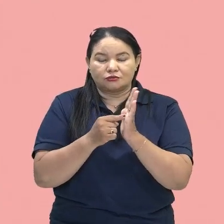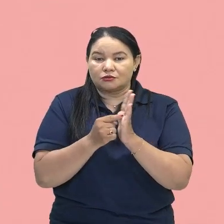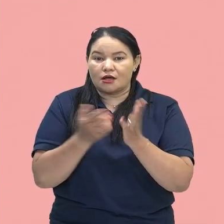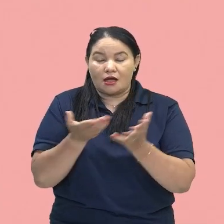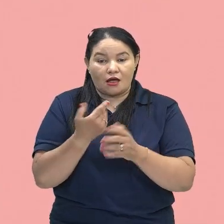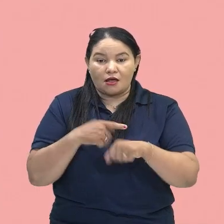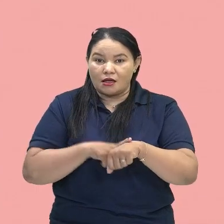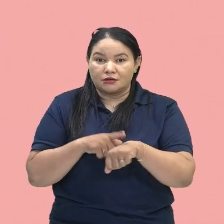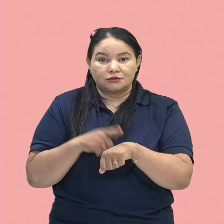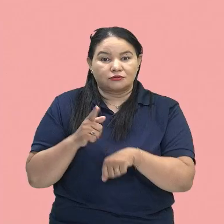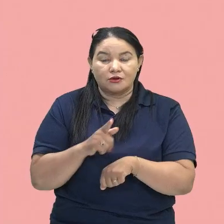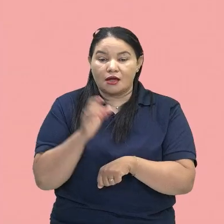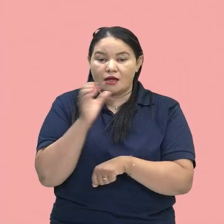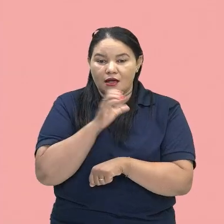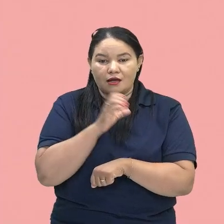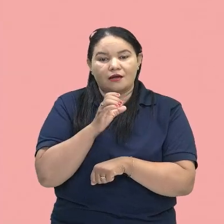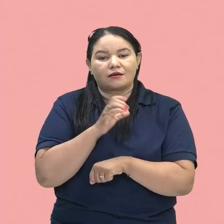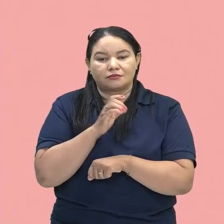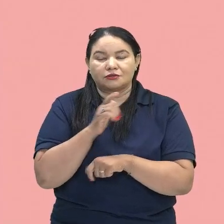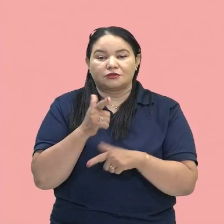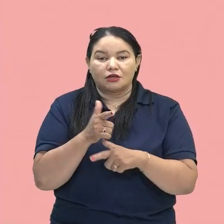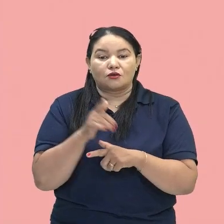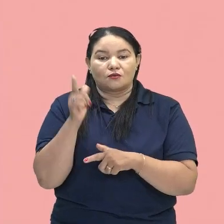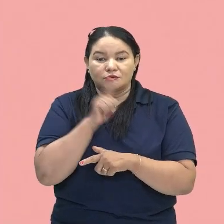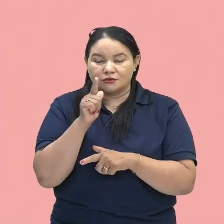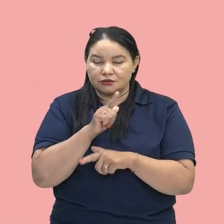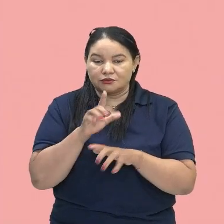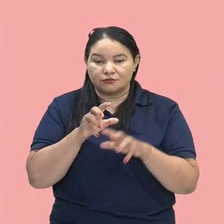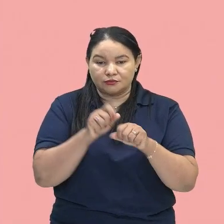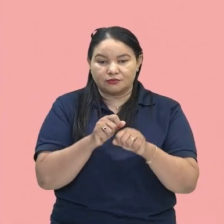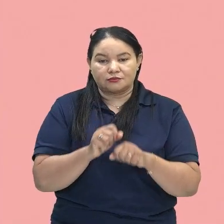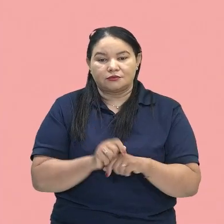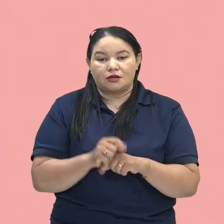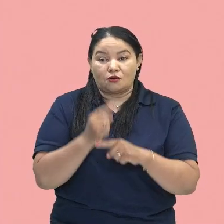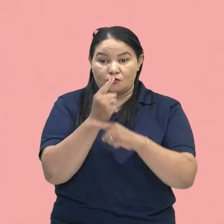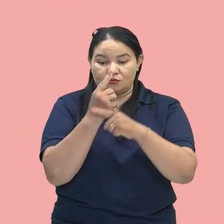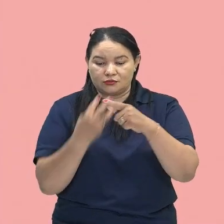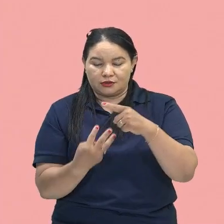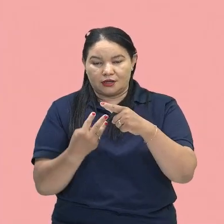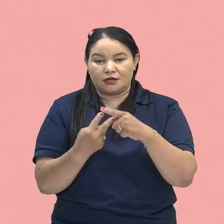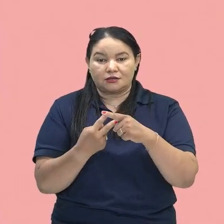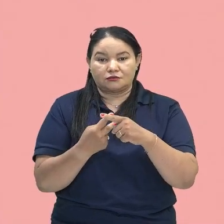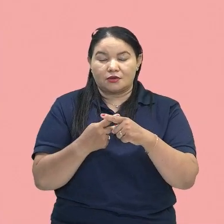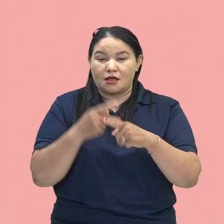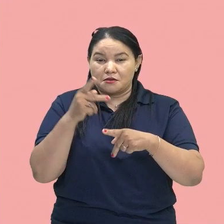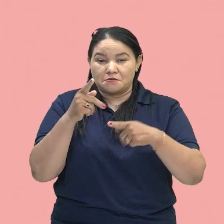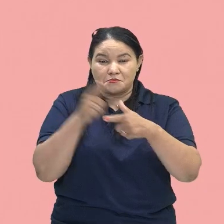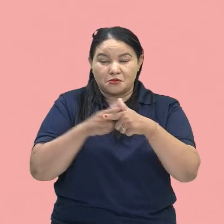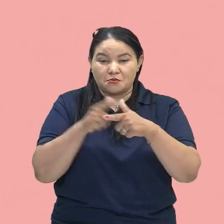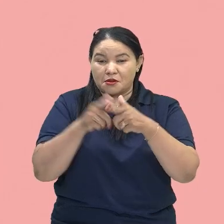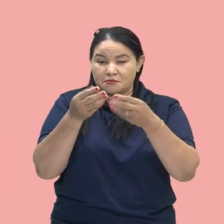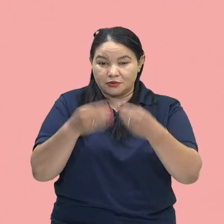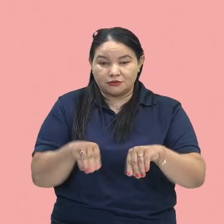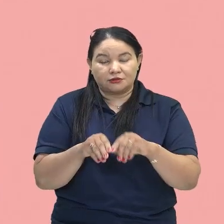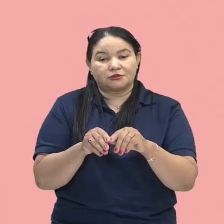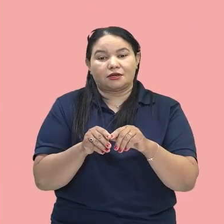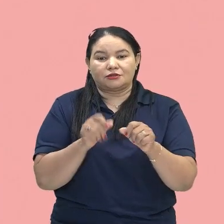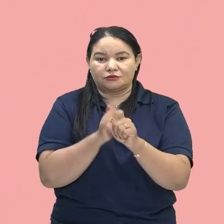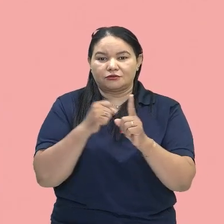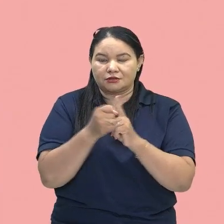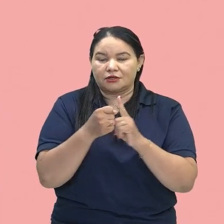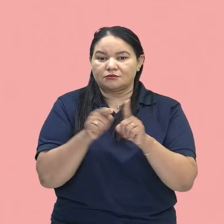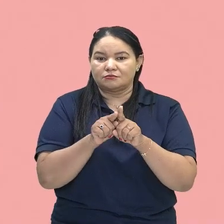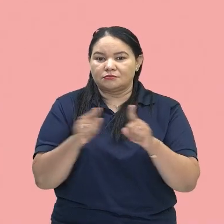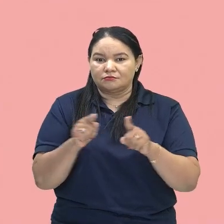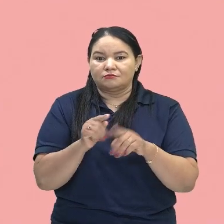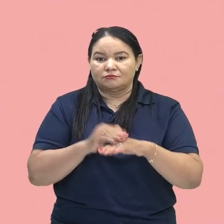Felizmente, conseguimos agir rápido. 1/3 delas causariam um grande estrago na sociedade brasileira. Mais de